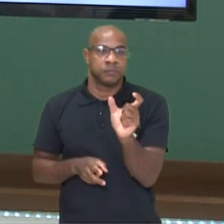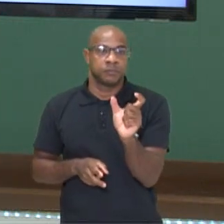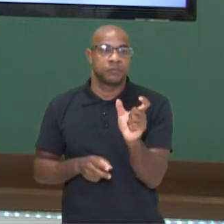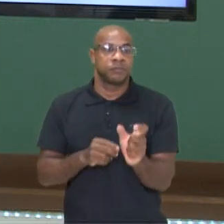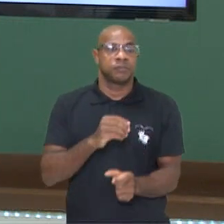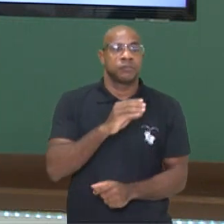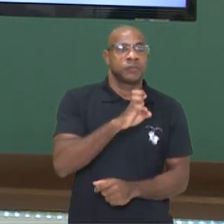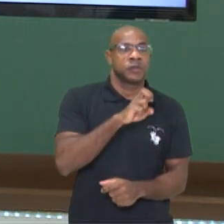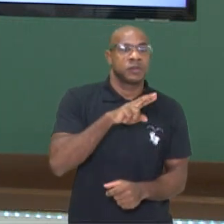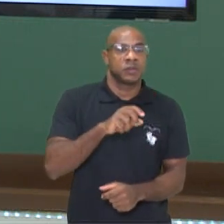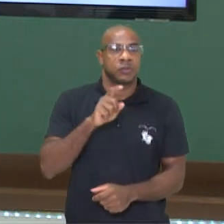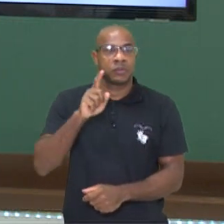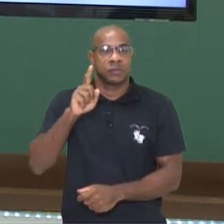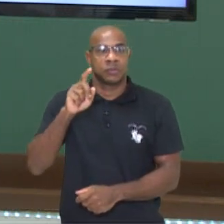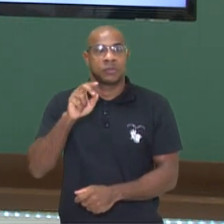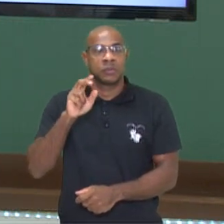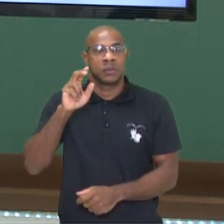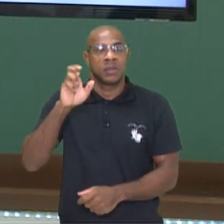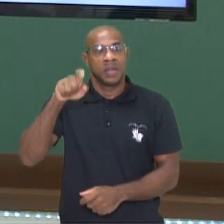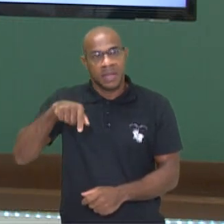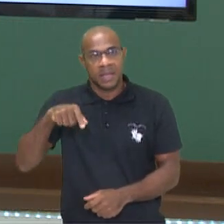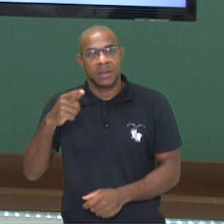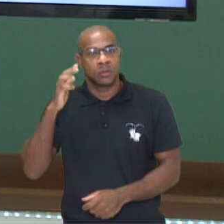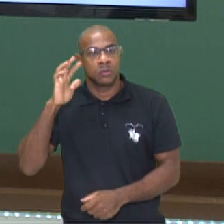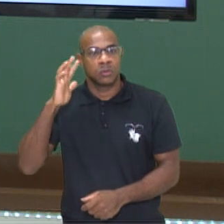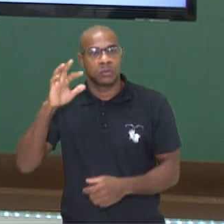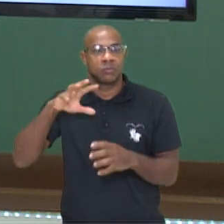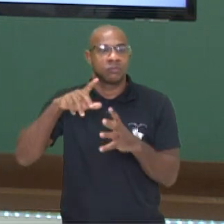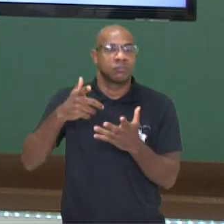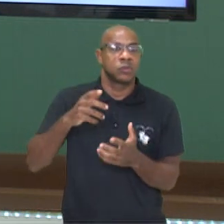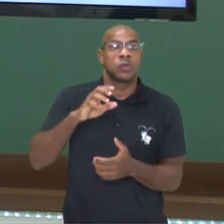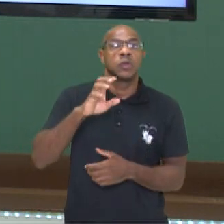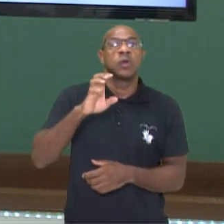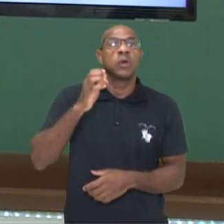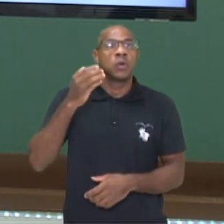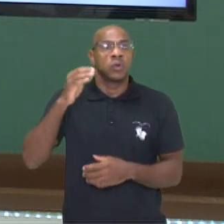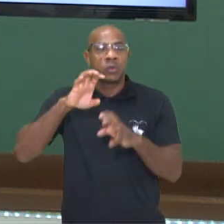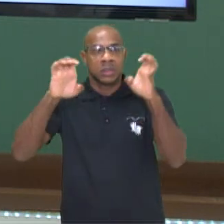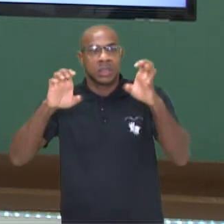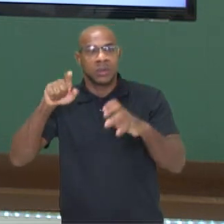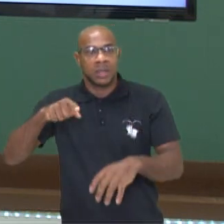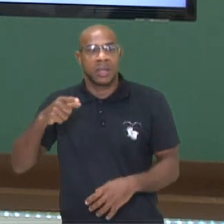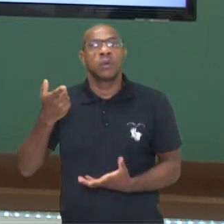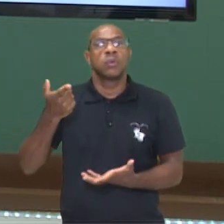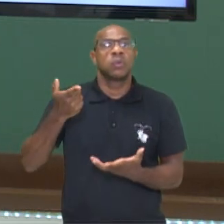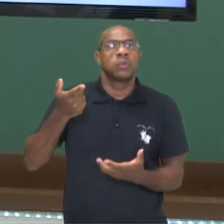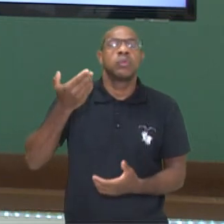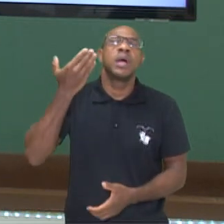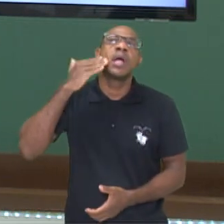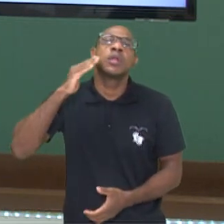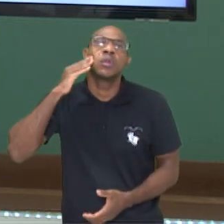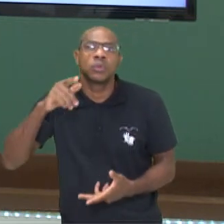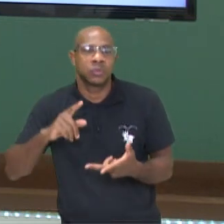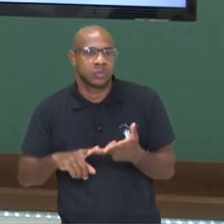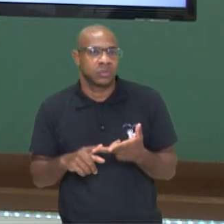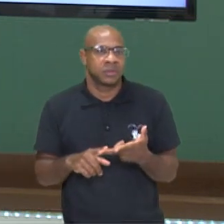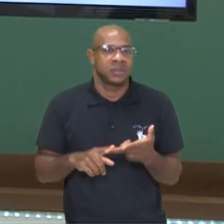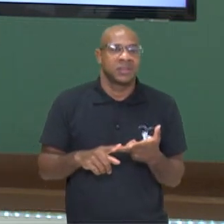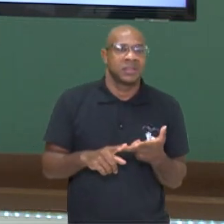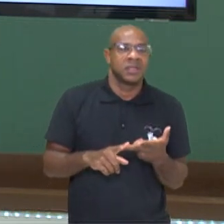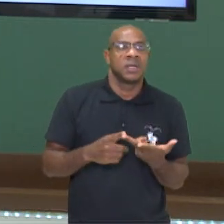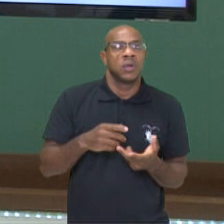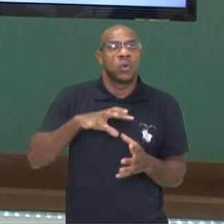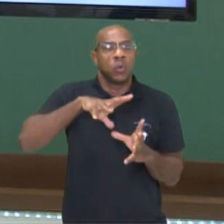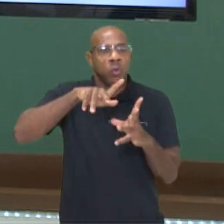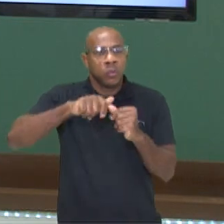céu é um manto azulado, o mundo é um sonho dourado, a vida é um hino de amor. Para evitar até mesmo uma repetição, a leitura ficar